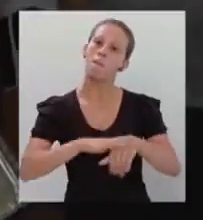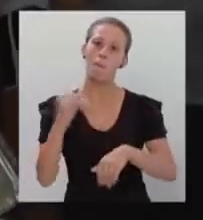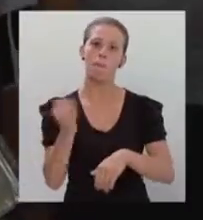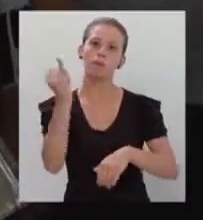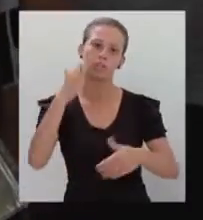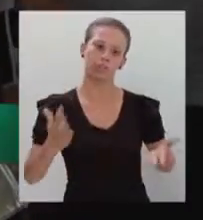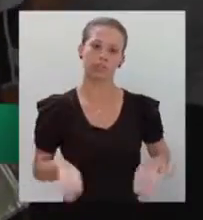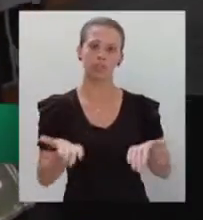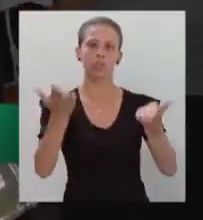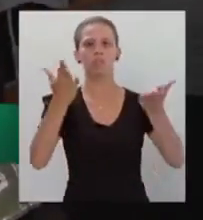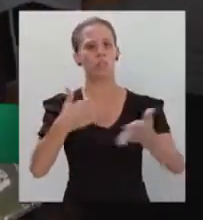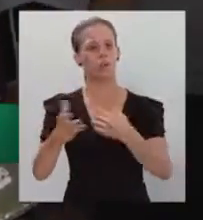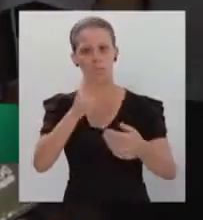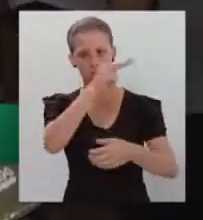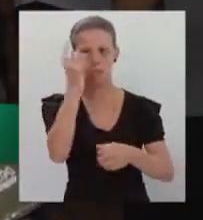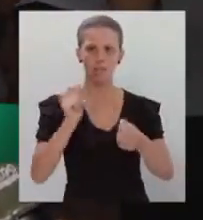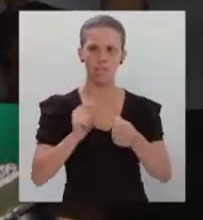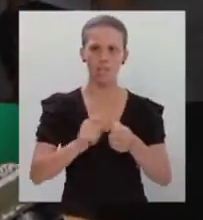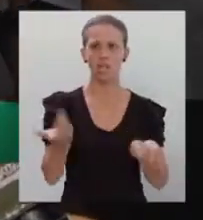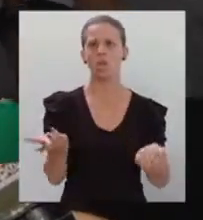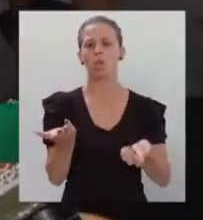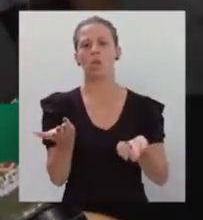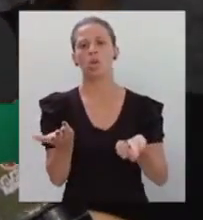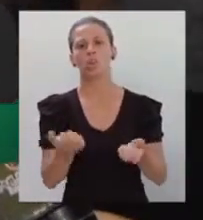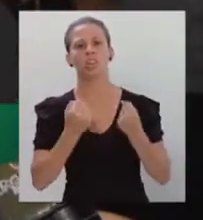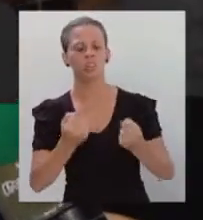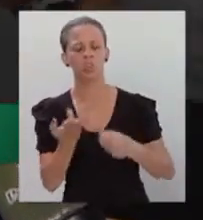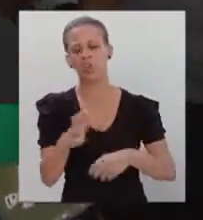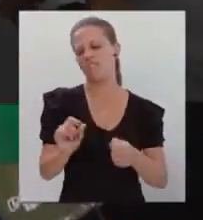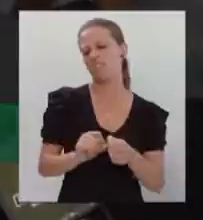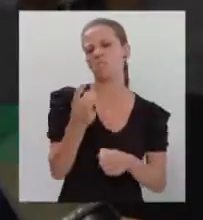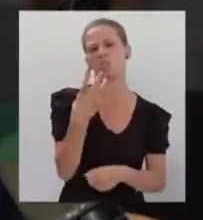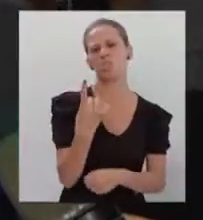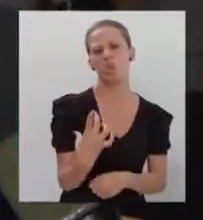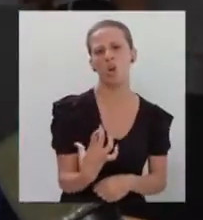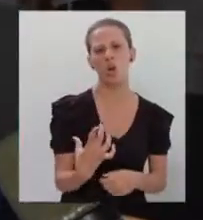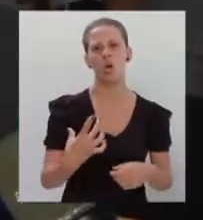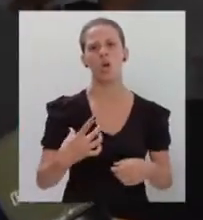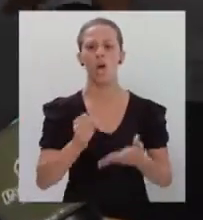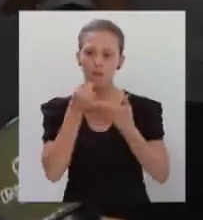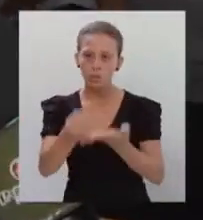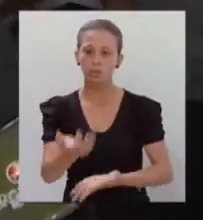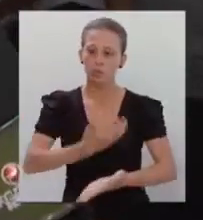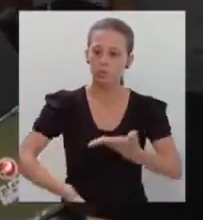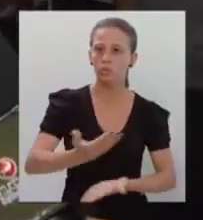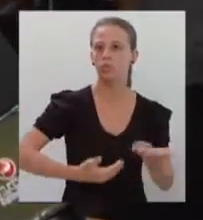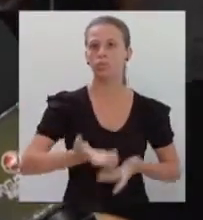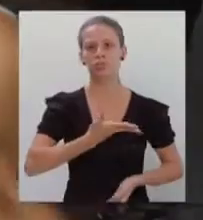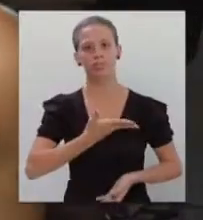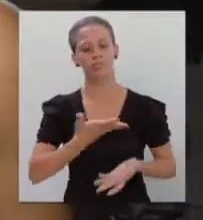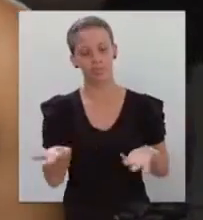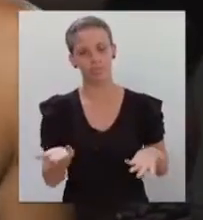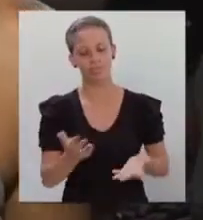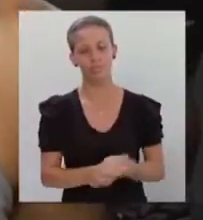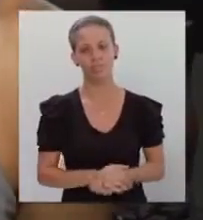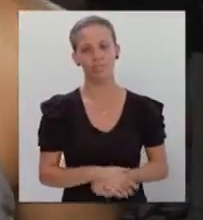pessoa que está fazendo exercício é fundamental, né? Muita gente não quer fazer sozinho e aqui acha apoio e boas companhias, né, para isso. É